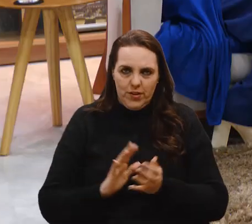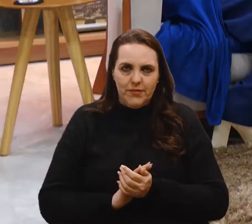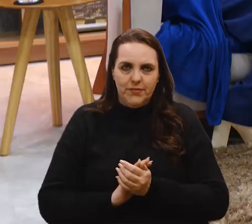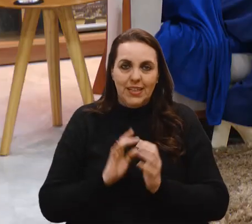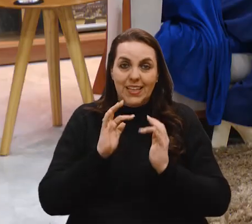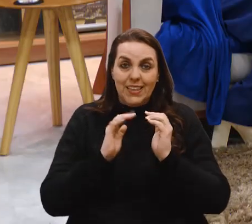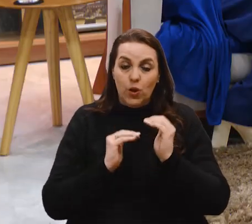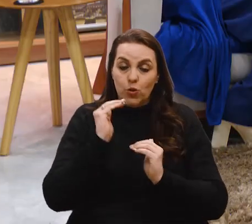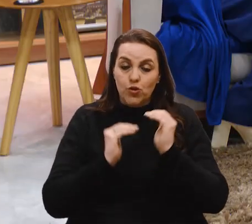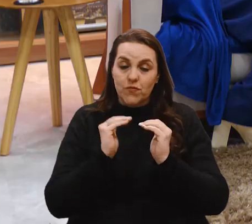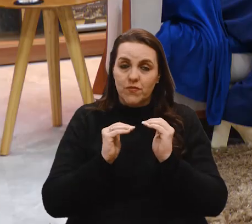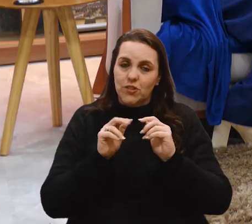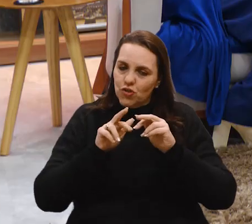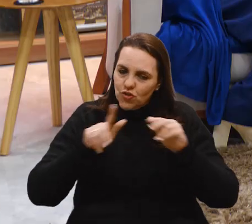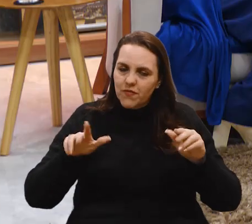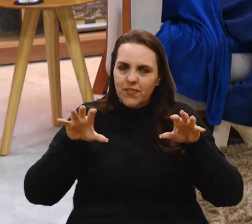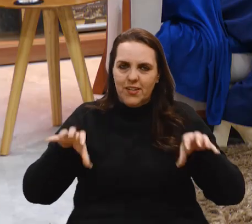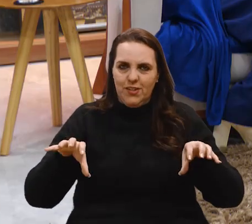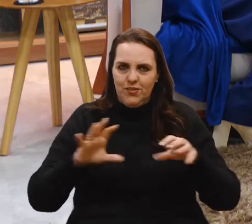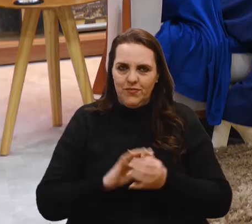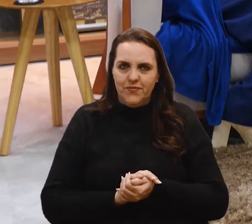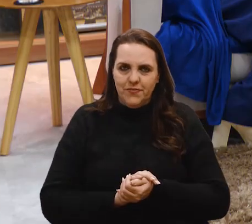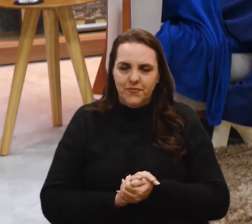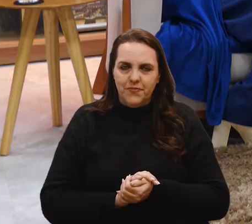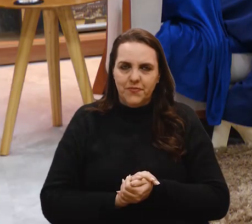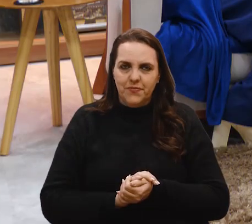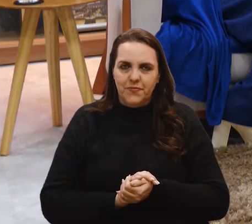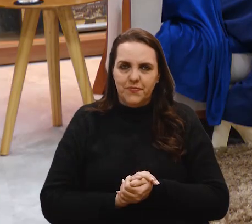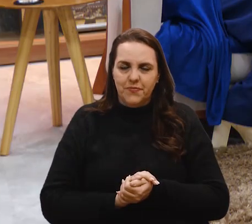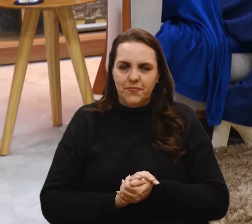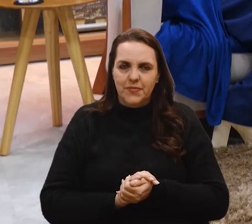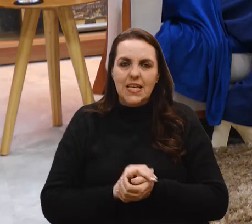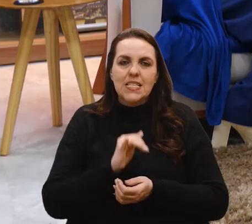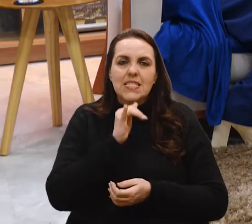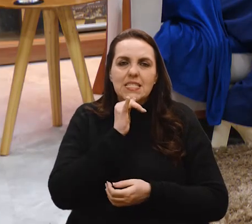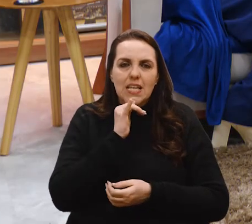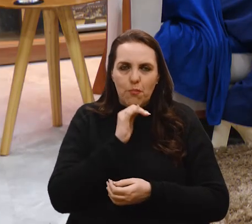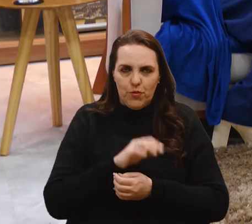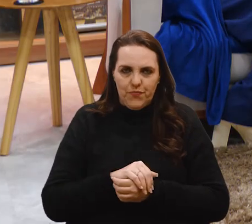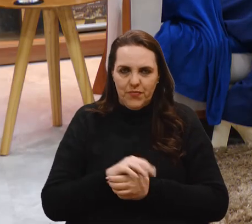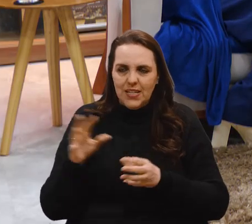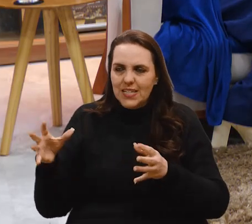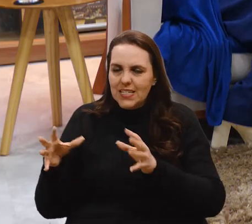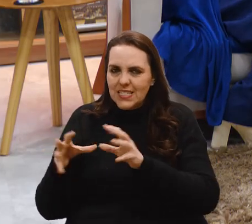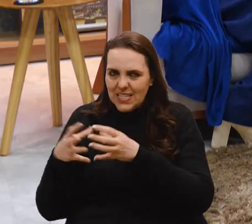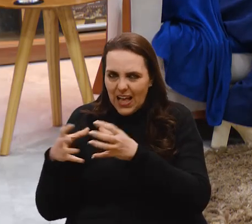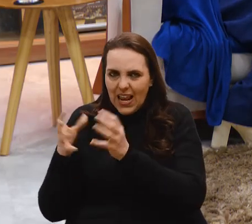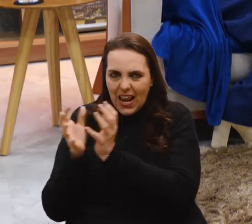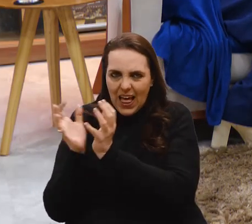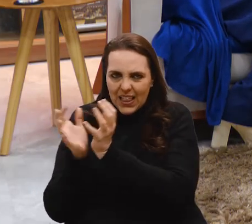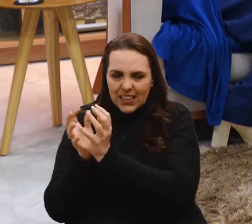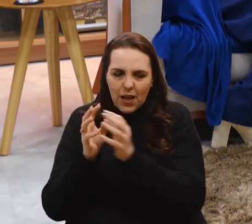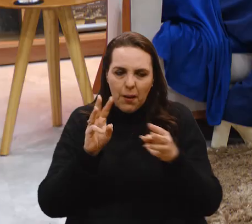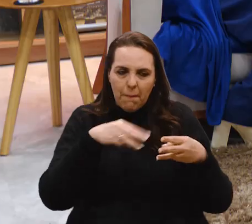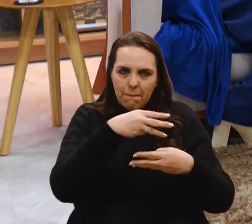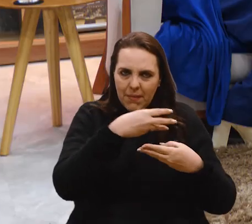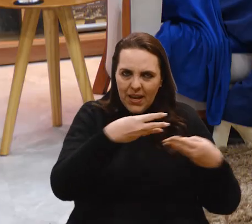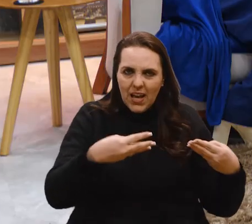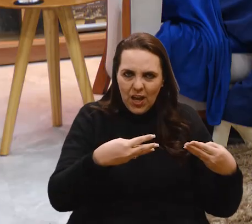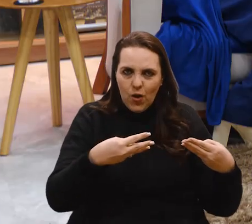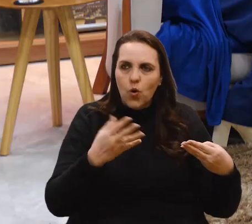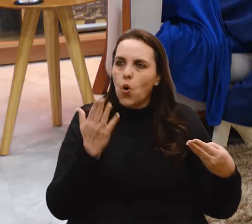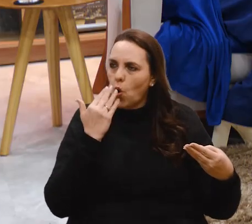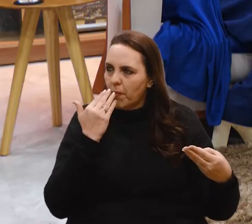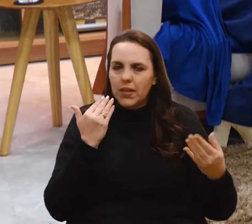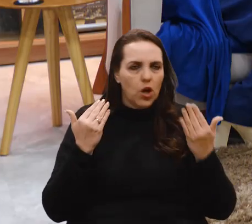diferentes. Porque, por exemplo, assim, é igual a gente dizer assim, salada e macarrão, são comidas, mas são coisas diferentes, né? Então você